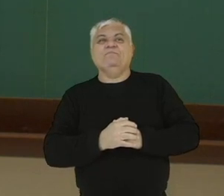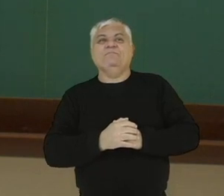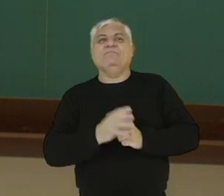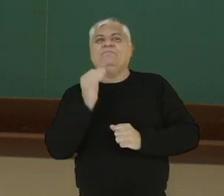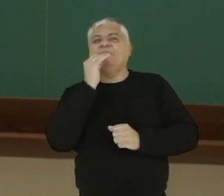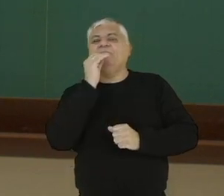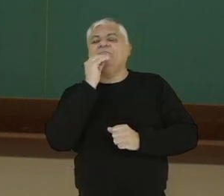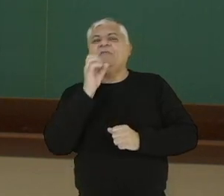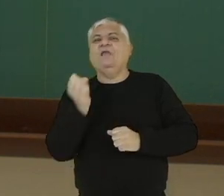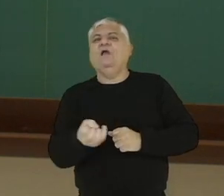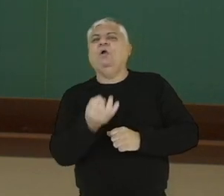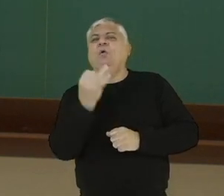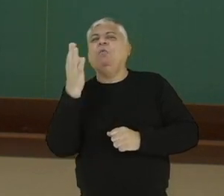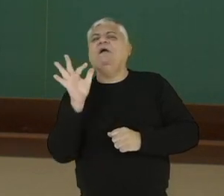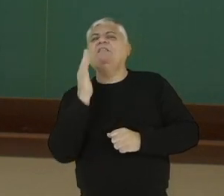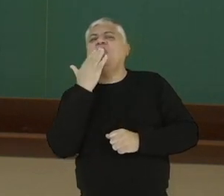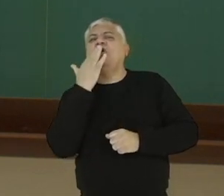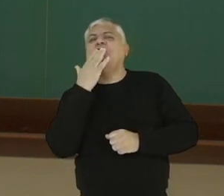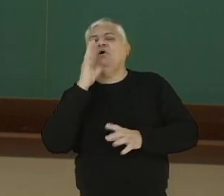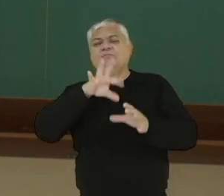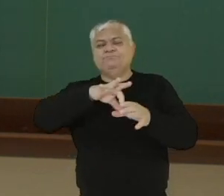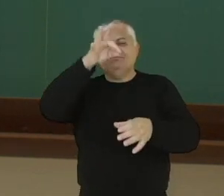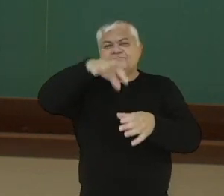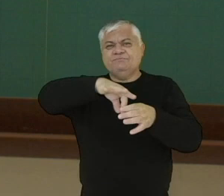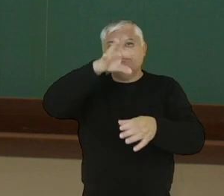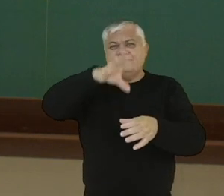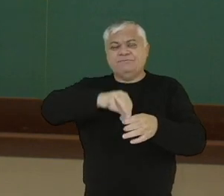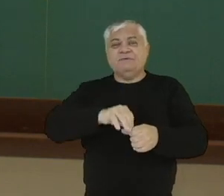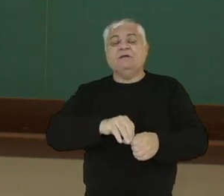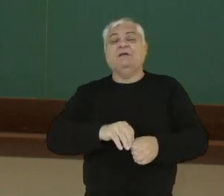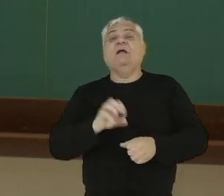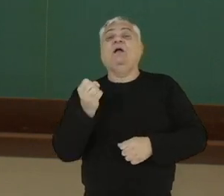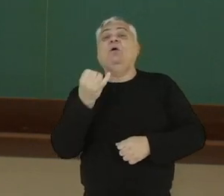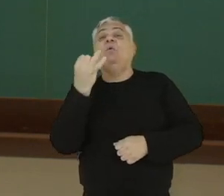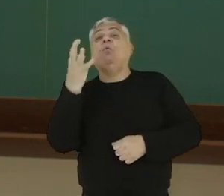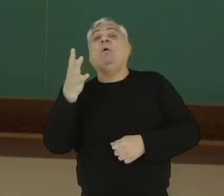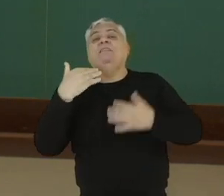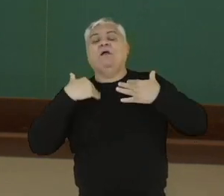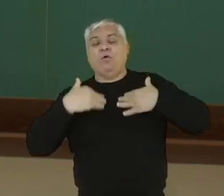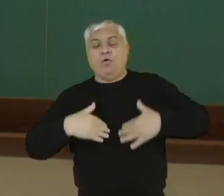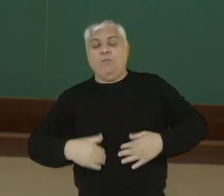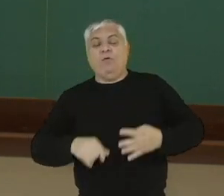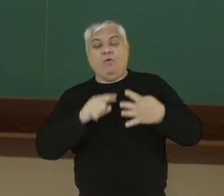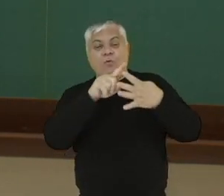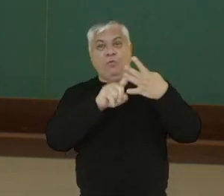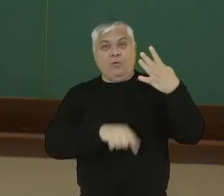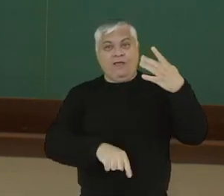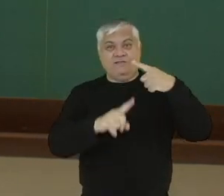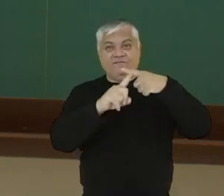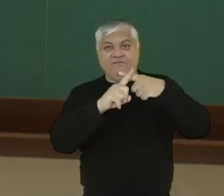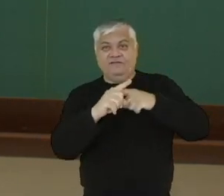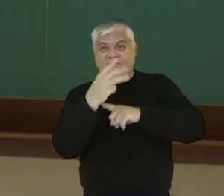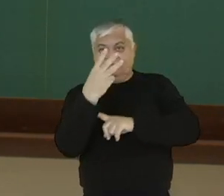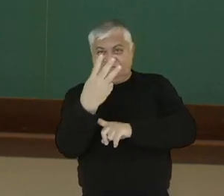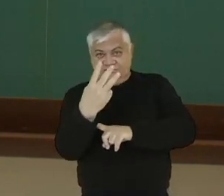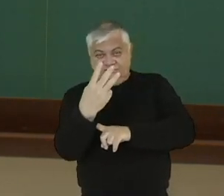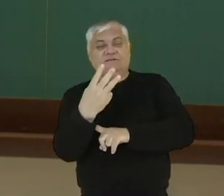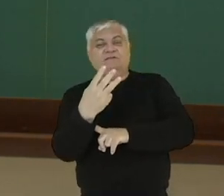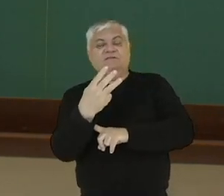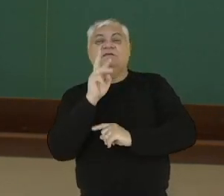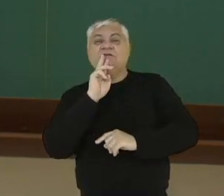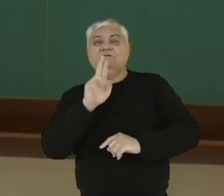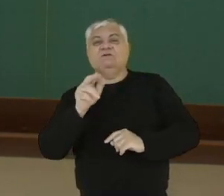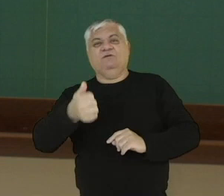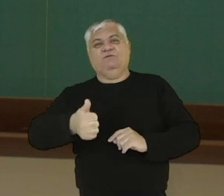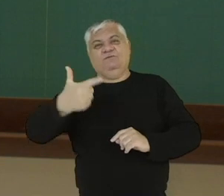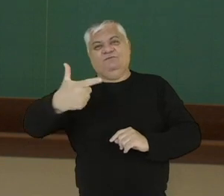Quantidade de cores que podem ser sorteadas. São 3. Quantidade de partes do corpo são 4. O que a gente faz? 4 vezes 3, que